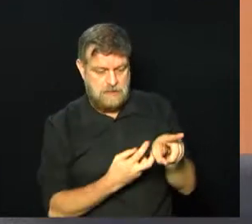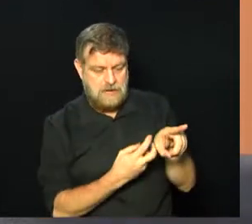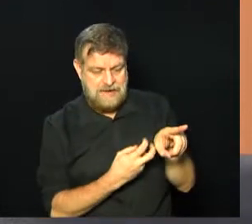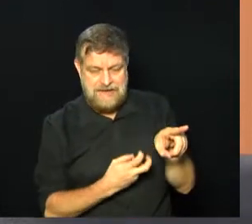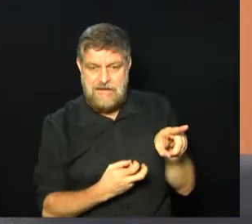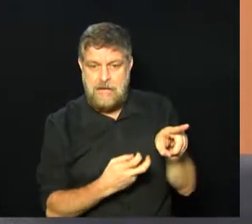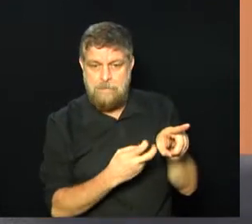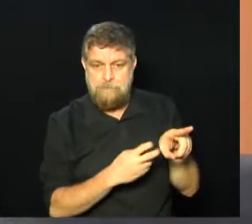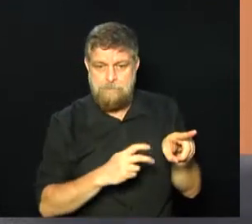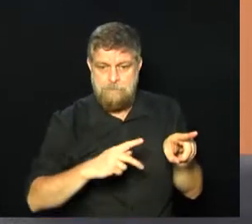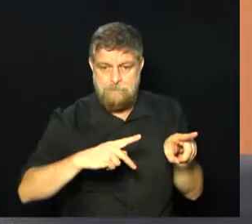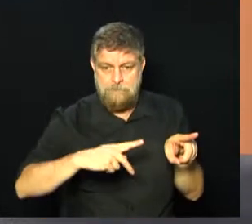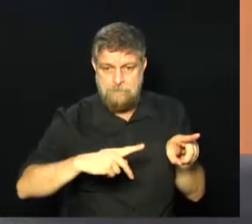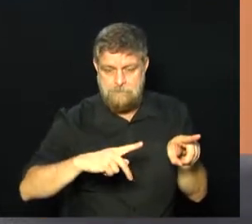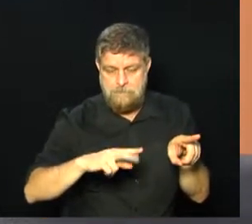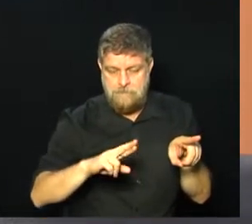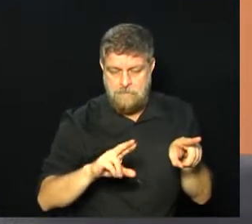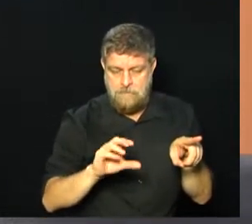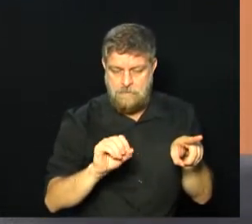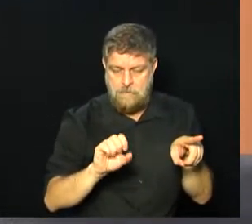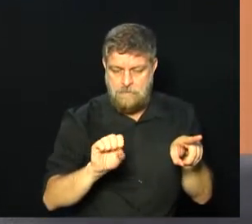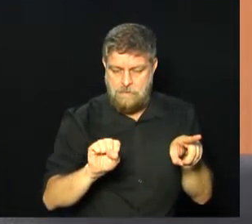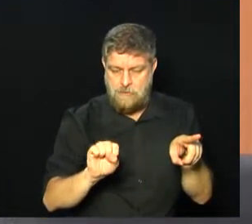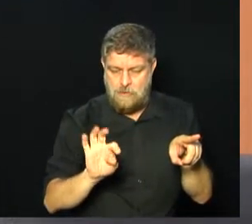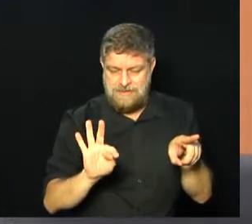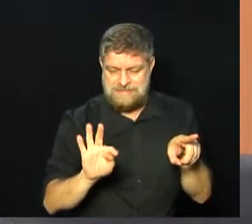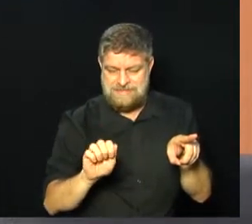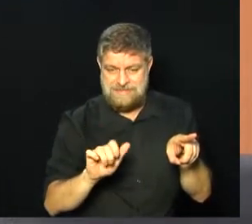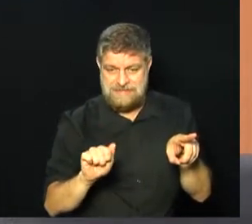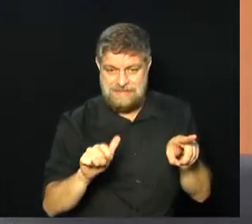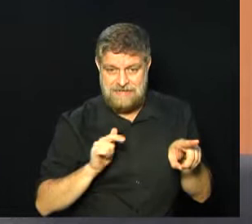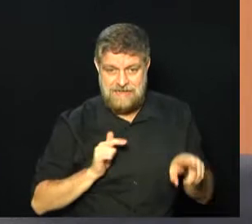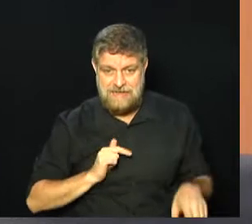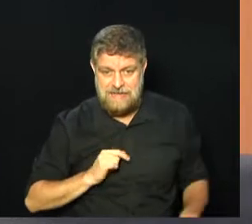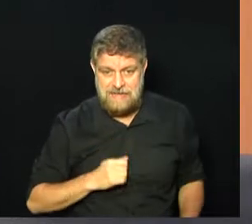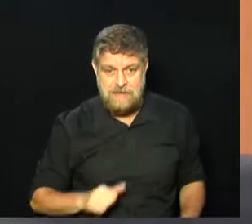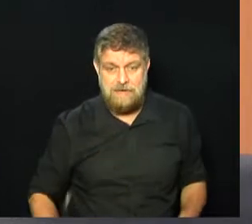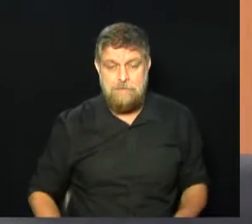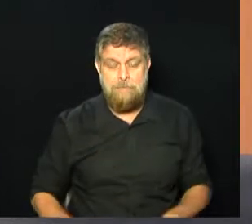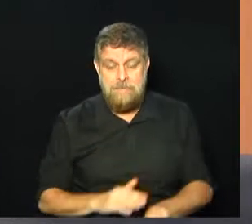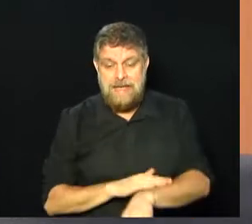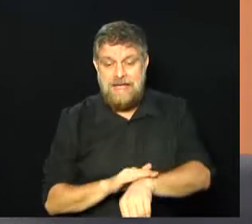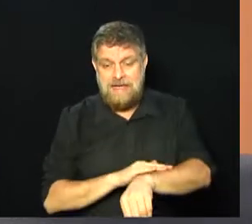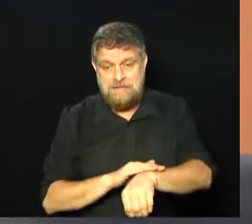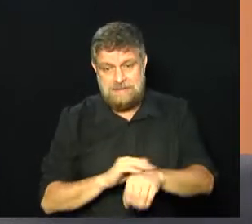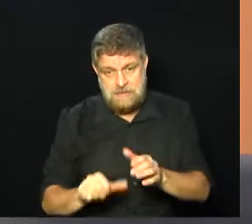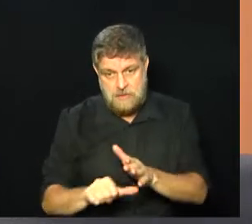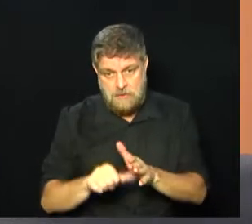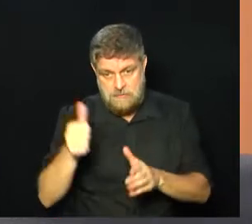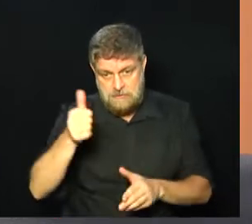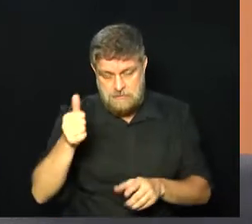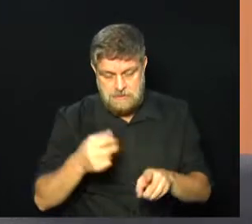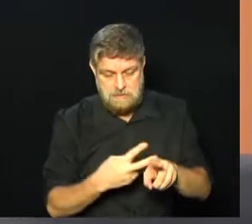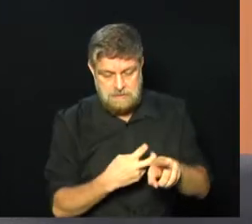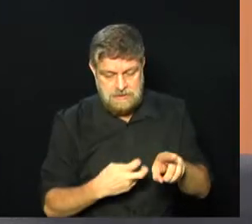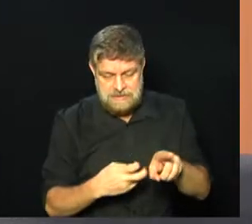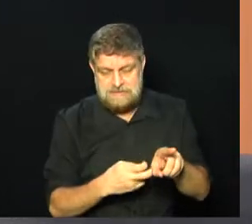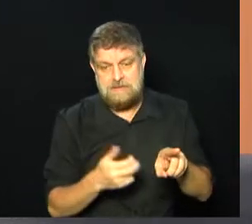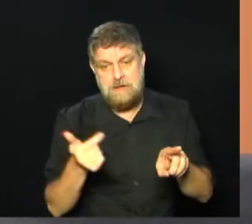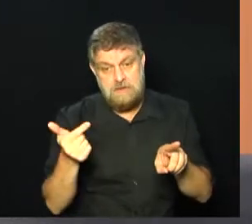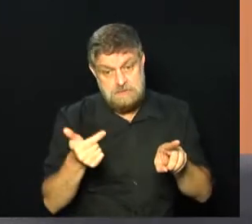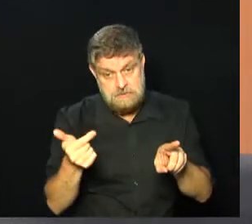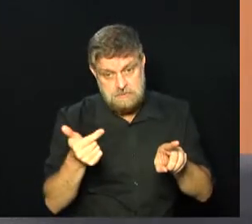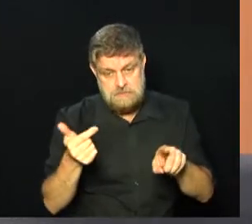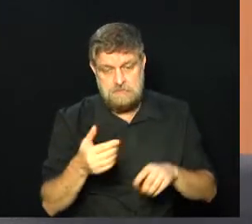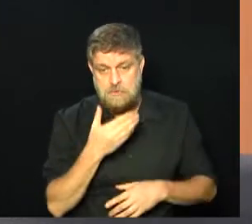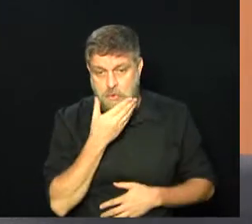câncer mais comum nos homens, só perde para o câncer de pele, carcinoma base celular. E o